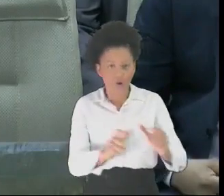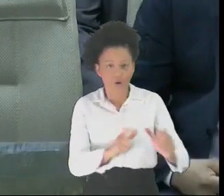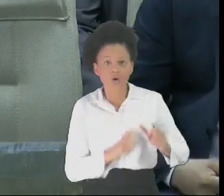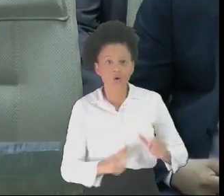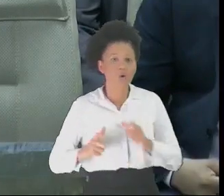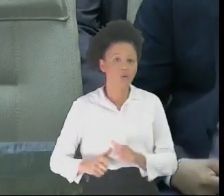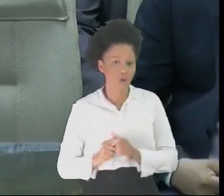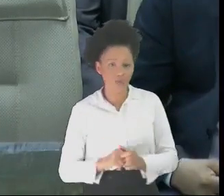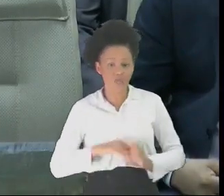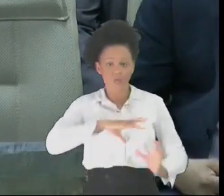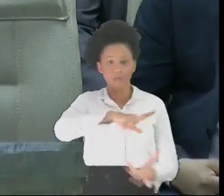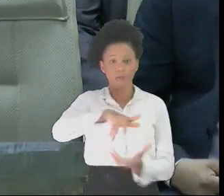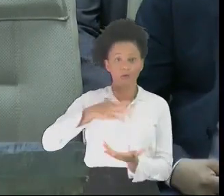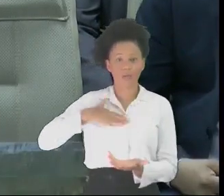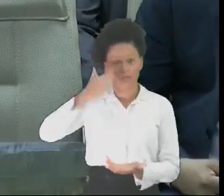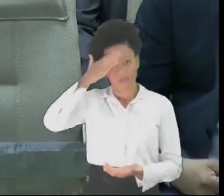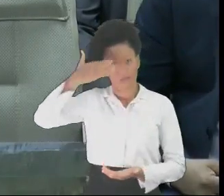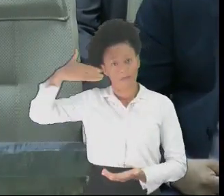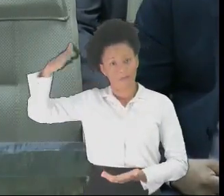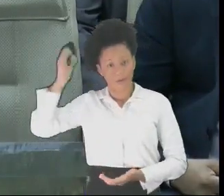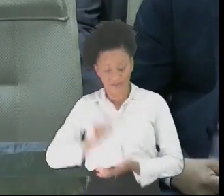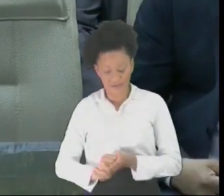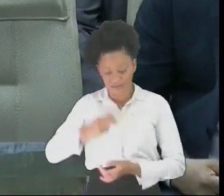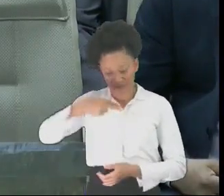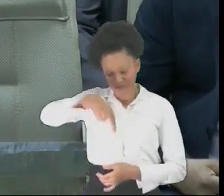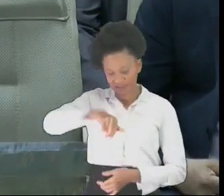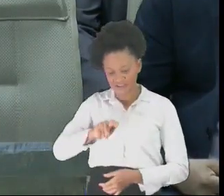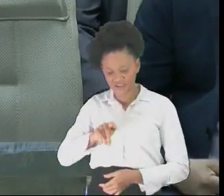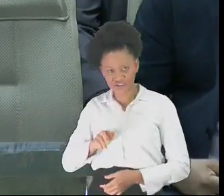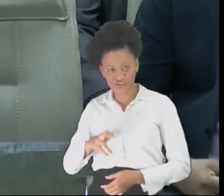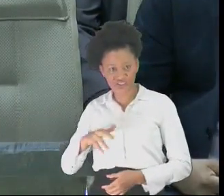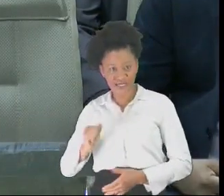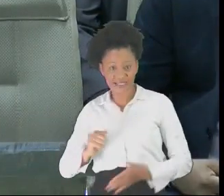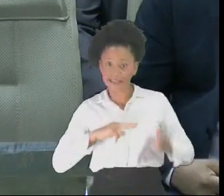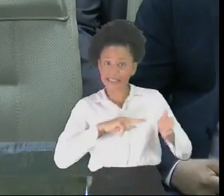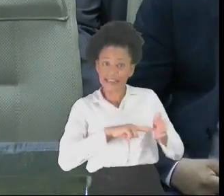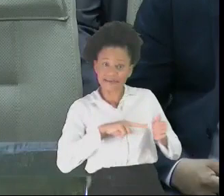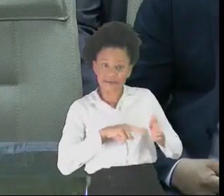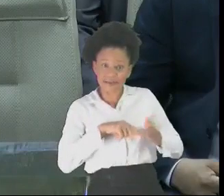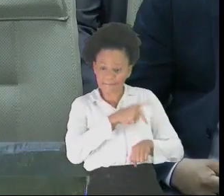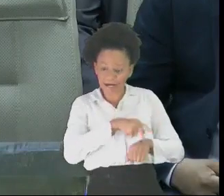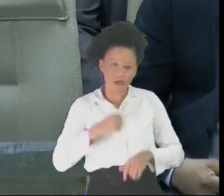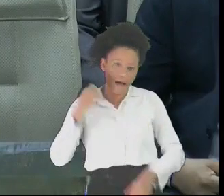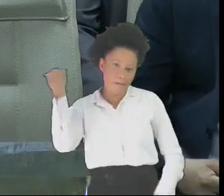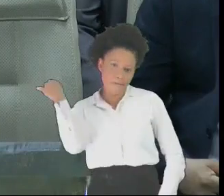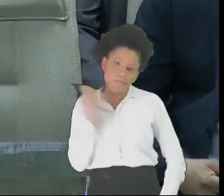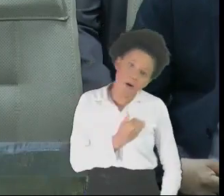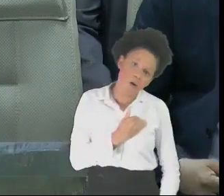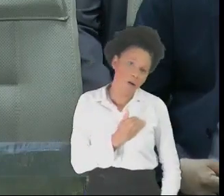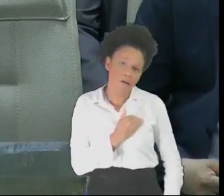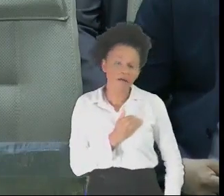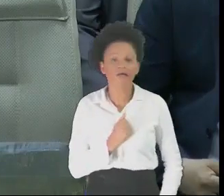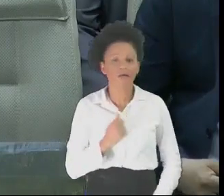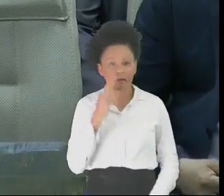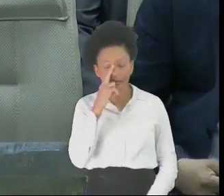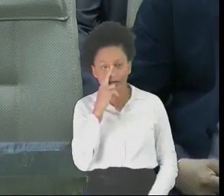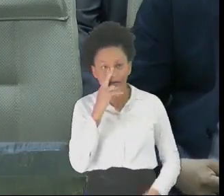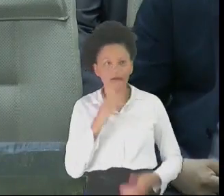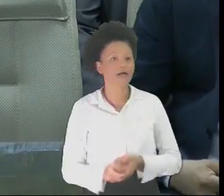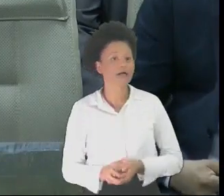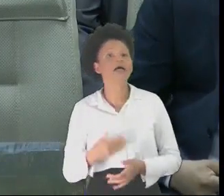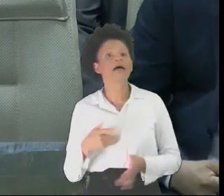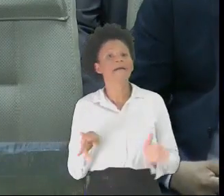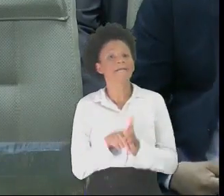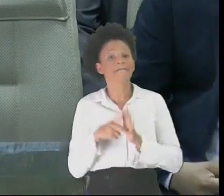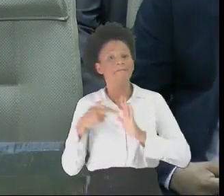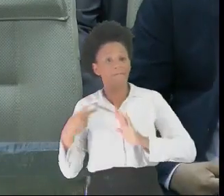mundo islâmico, na Nigéria, na Síria. Os cristãos estão sendo degolados. E no